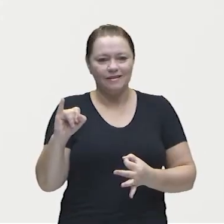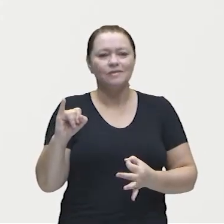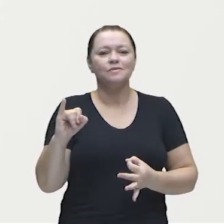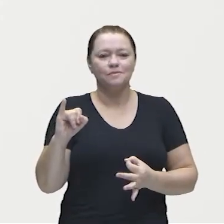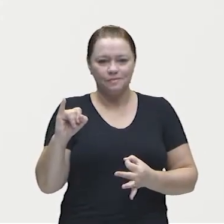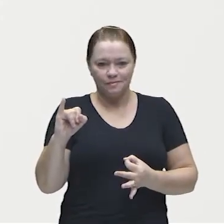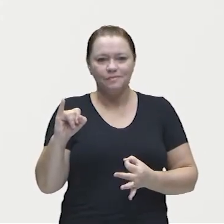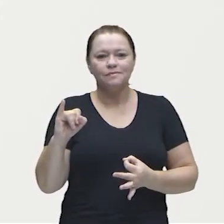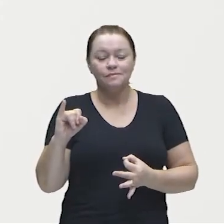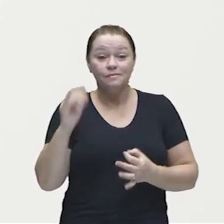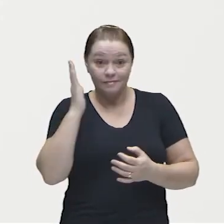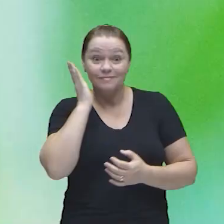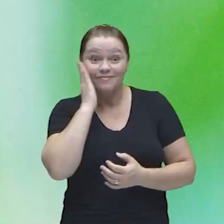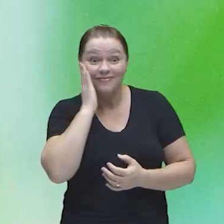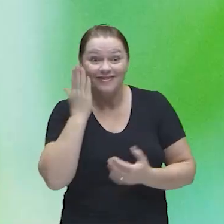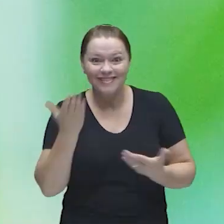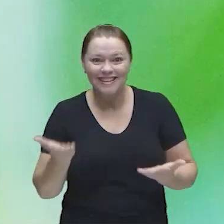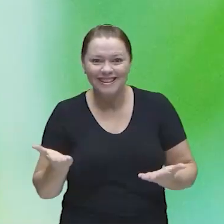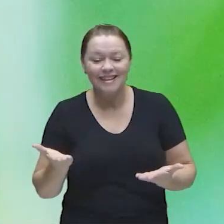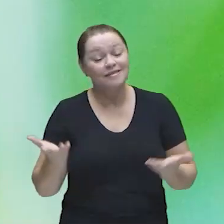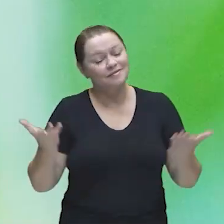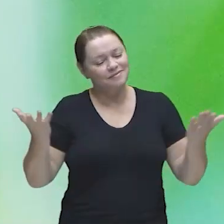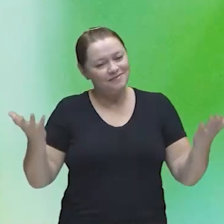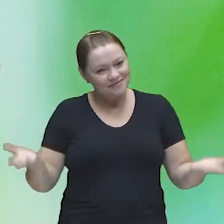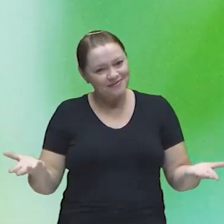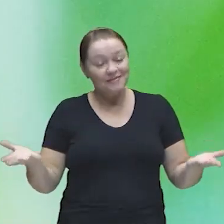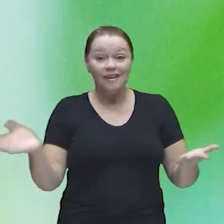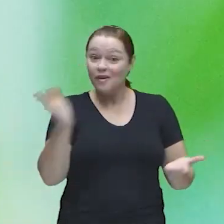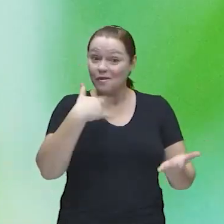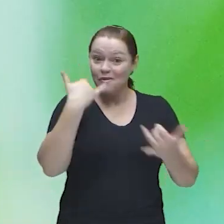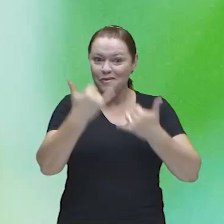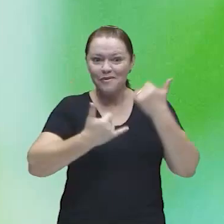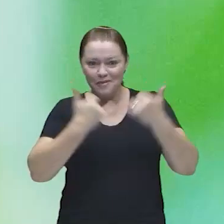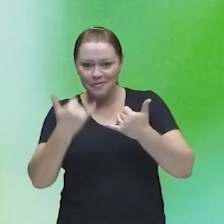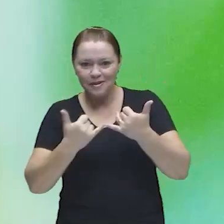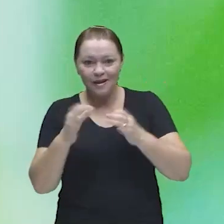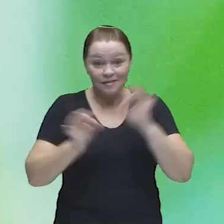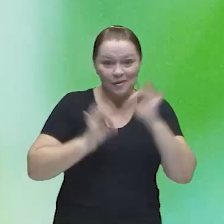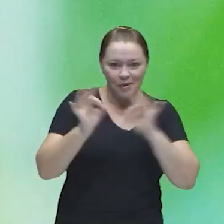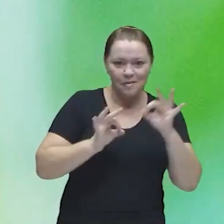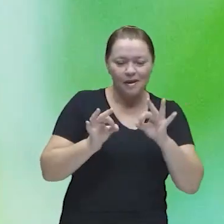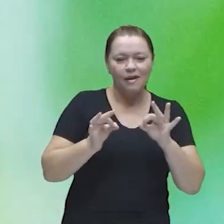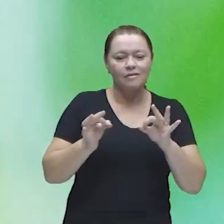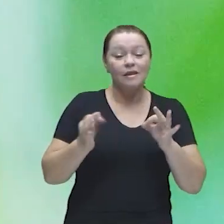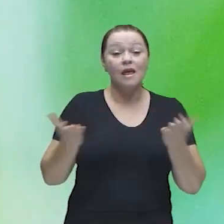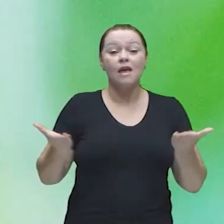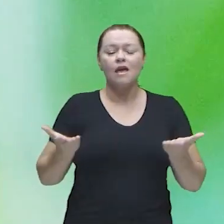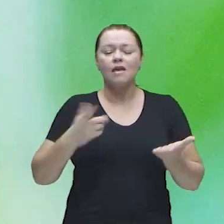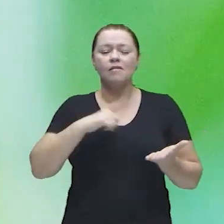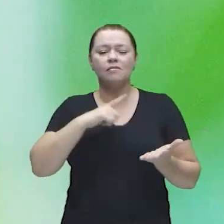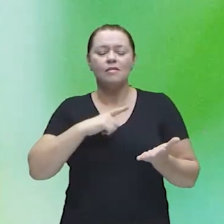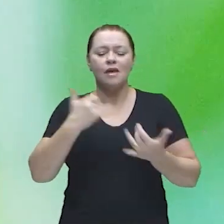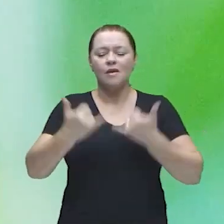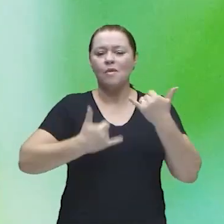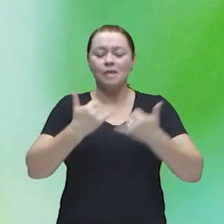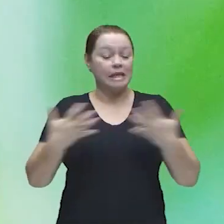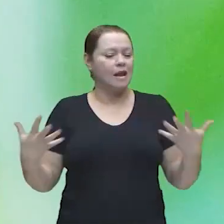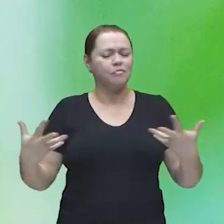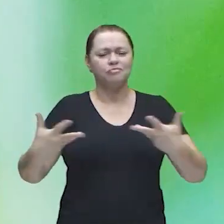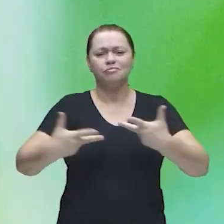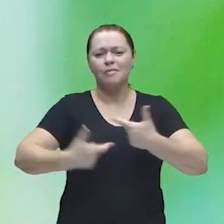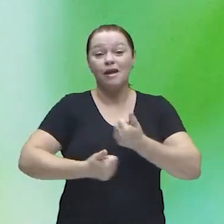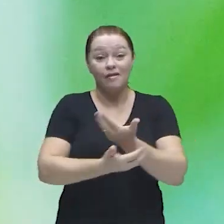final. Entenderam? Então, vamos brincar? Estão preparados? Eu trouxe uma brincadeira maravilhosa para vocês. É